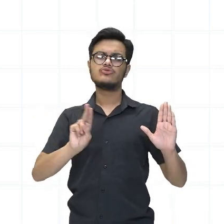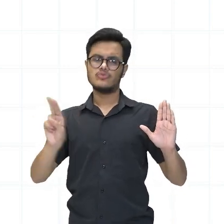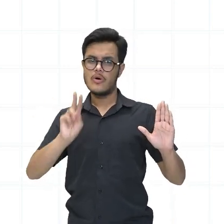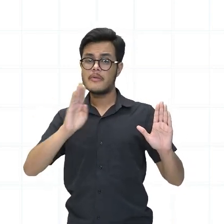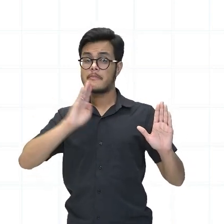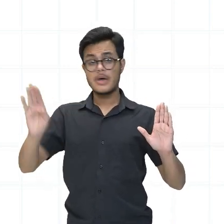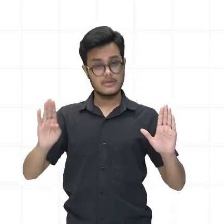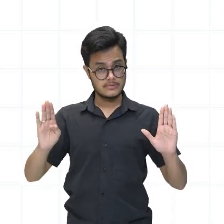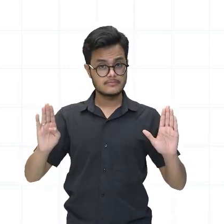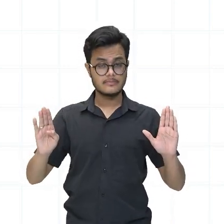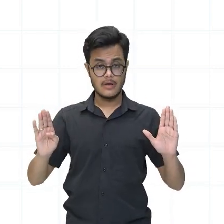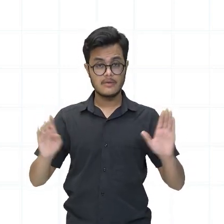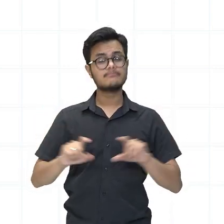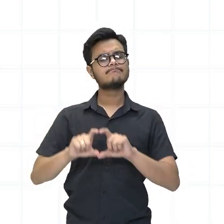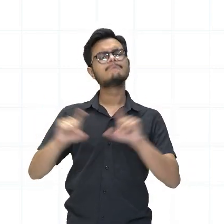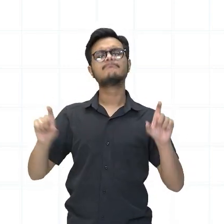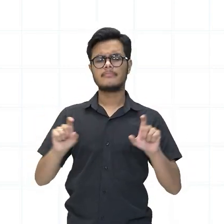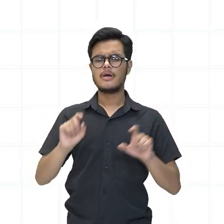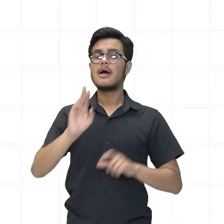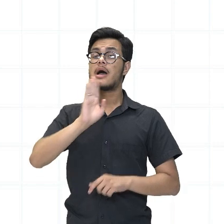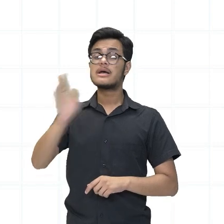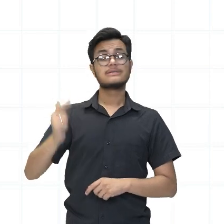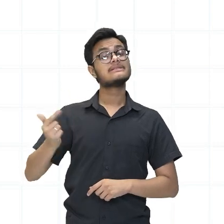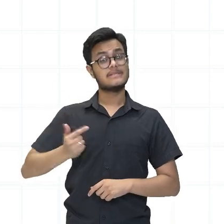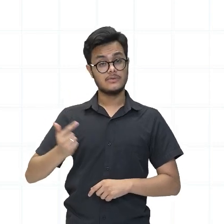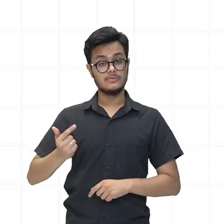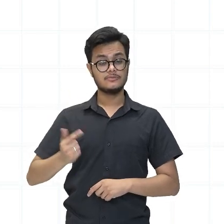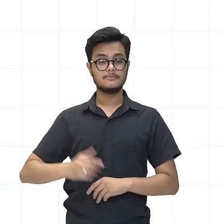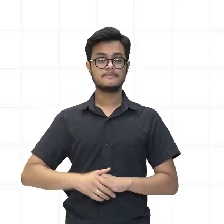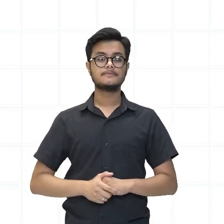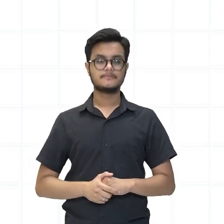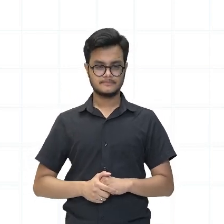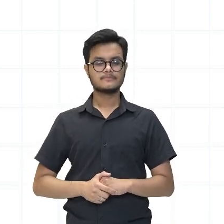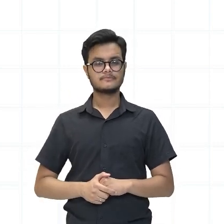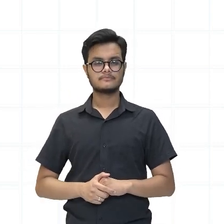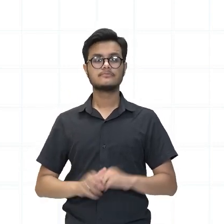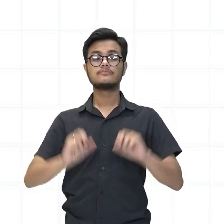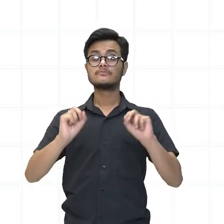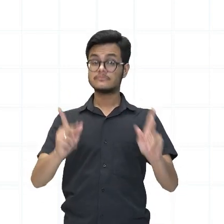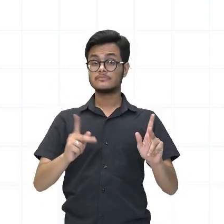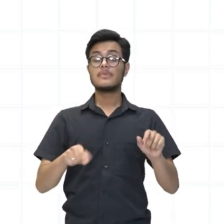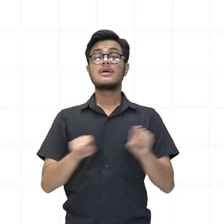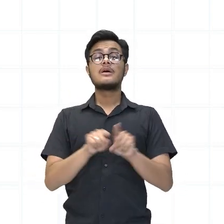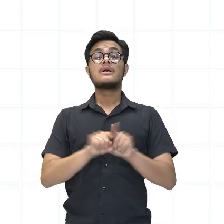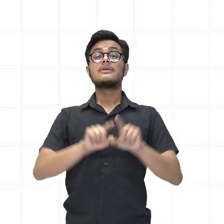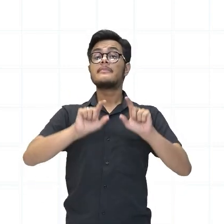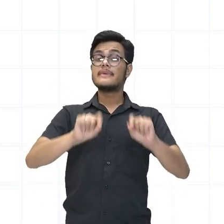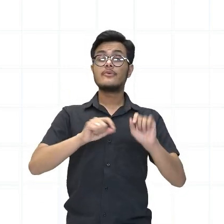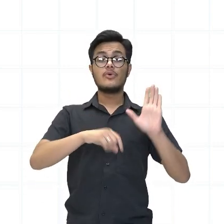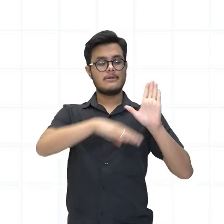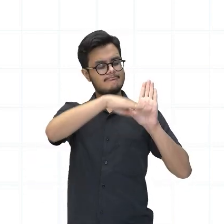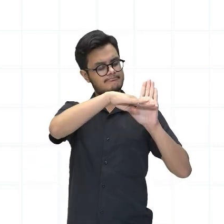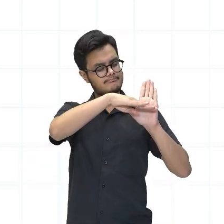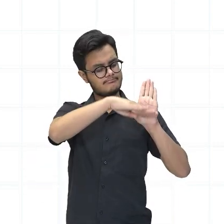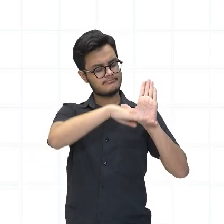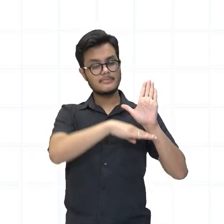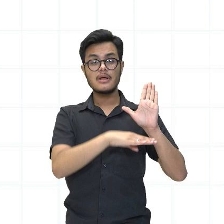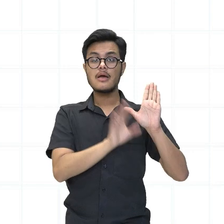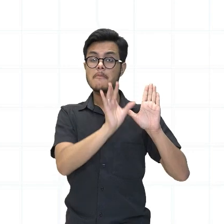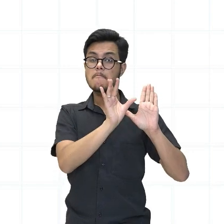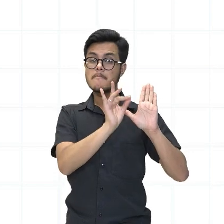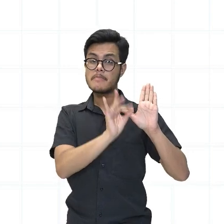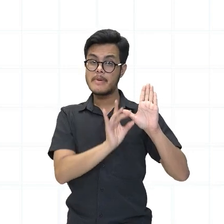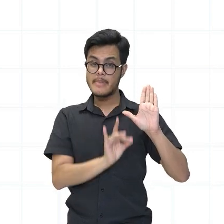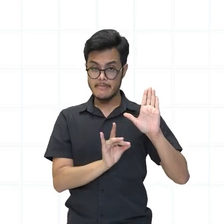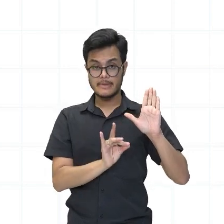que é algo chamativo, algo para um enunciado que vai chamar a sua atenção para a leitura do texto. O subtítulo